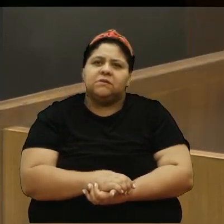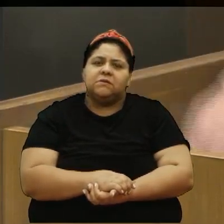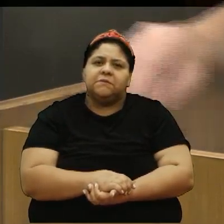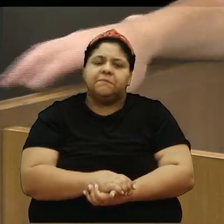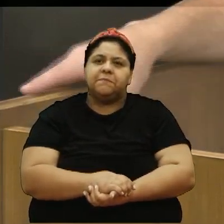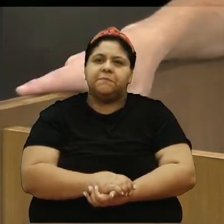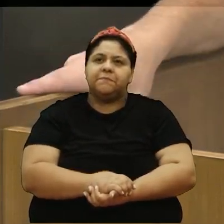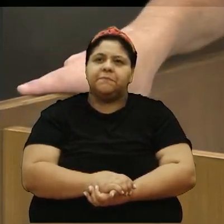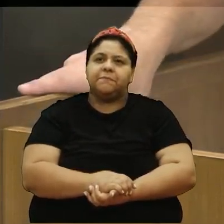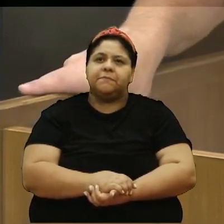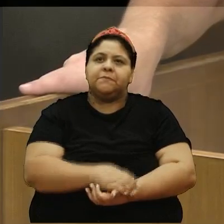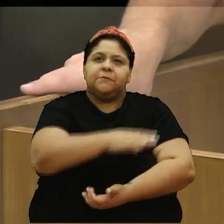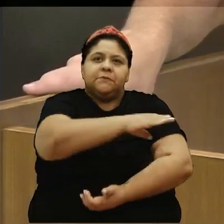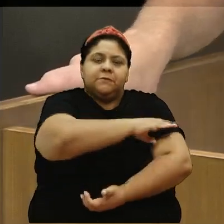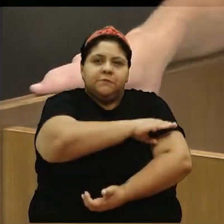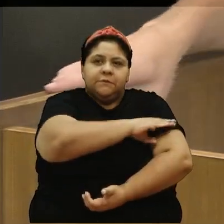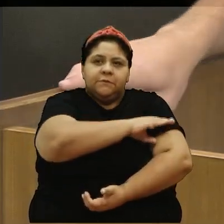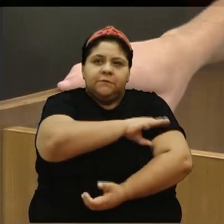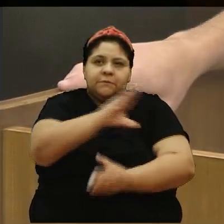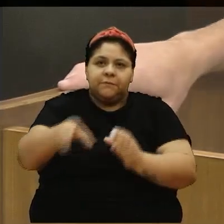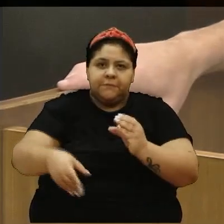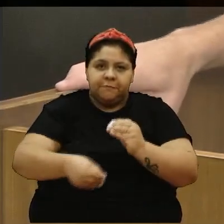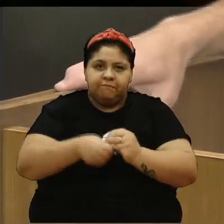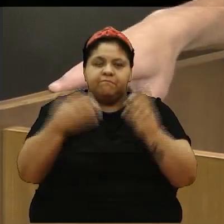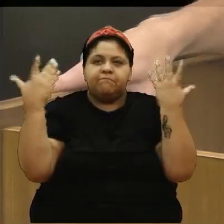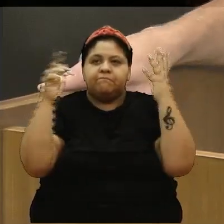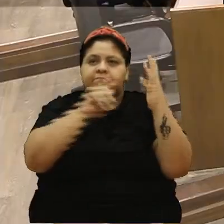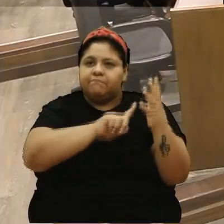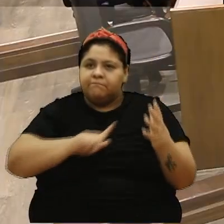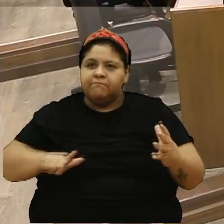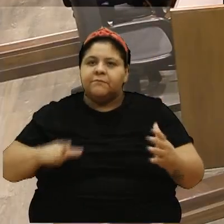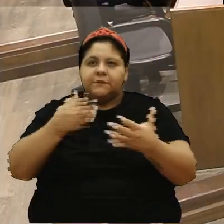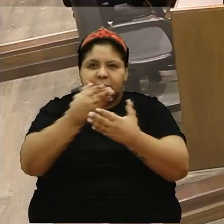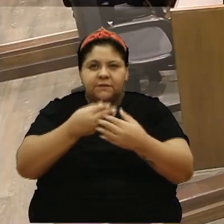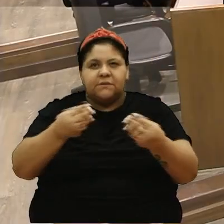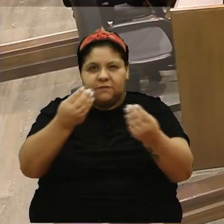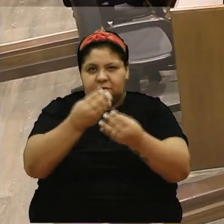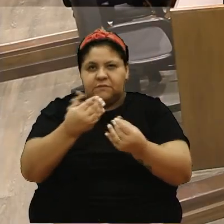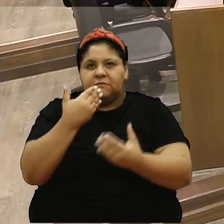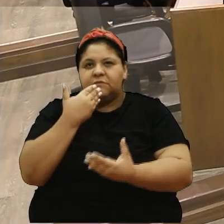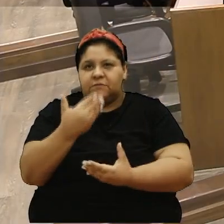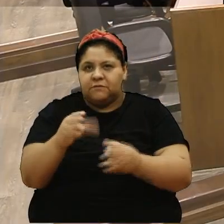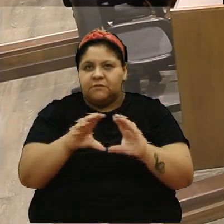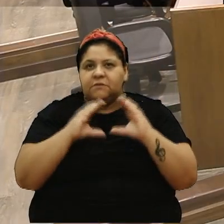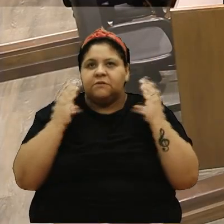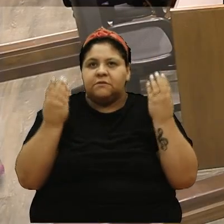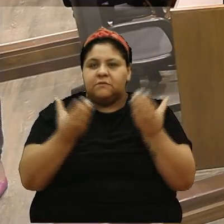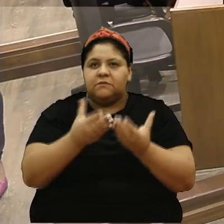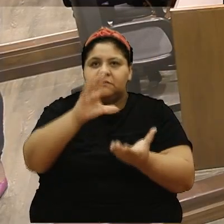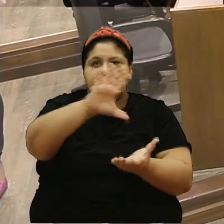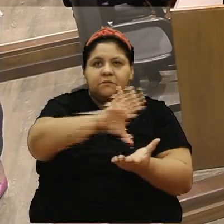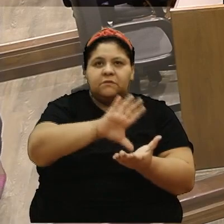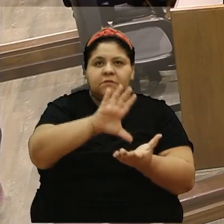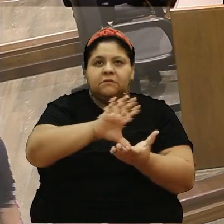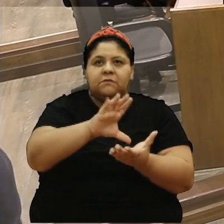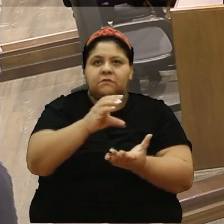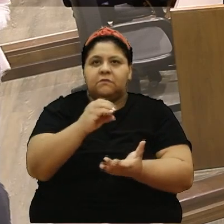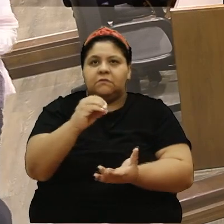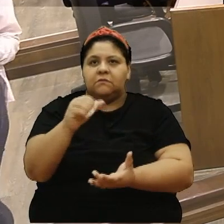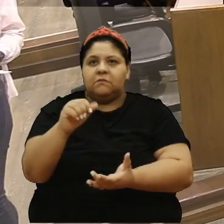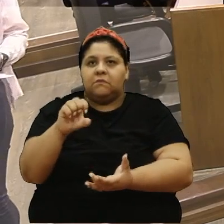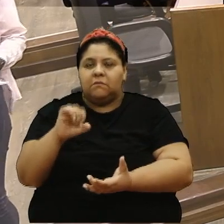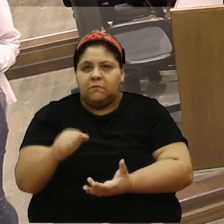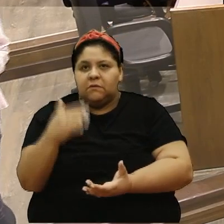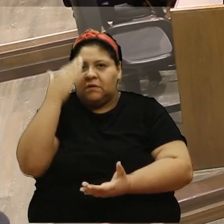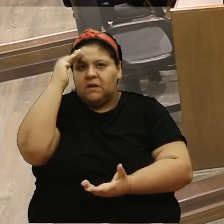parte. Parabéns ao governo por ter se sensibilizado com essa solicitação da comunidade do Parque Oásis, e acredito que